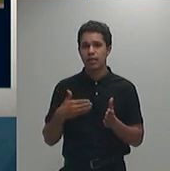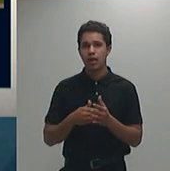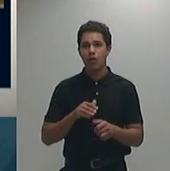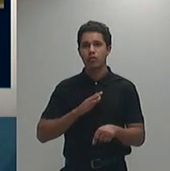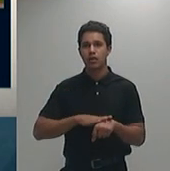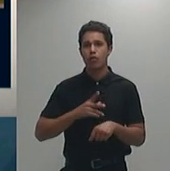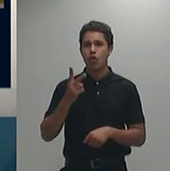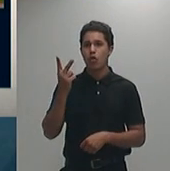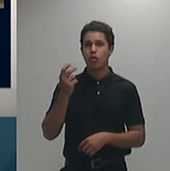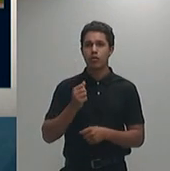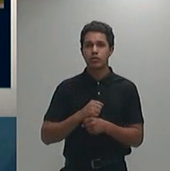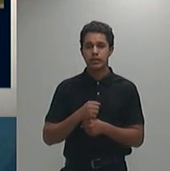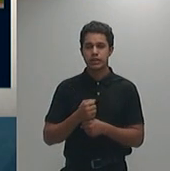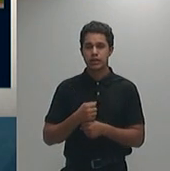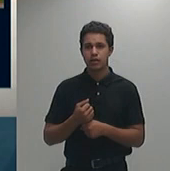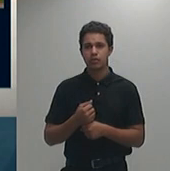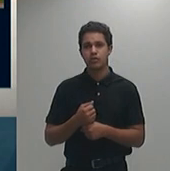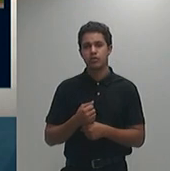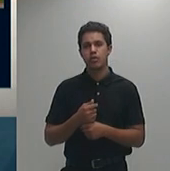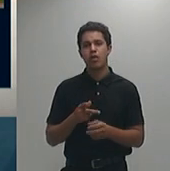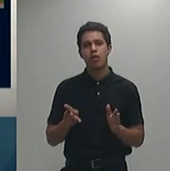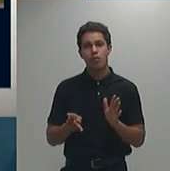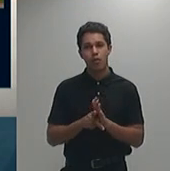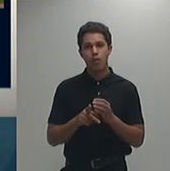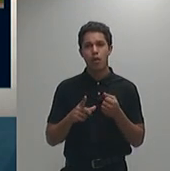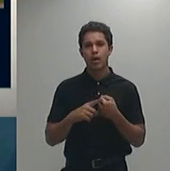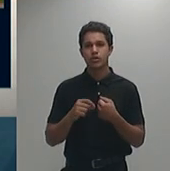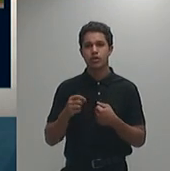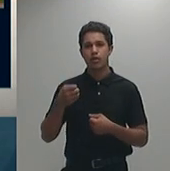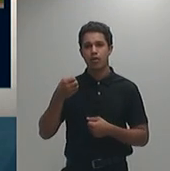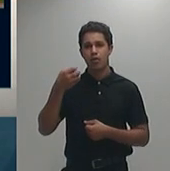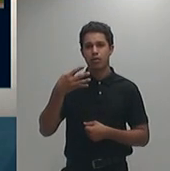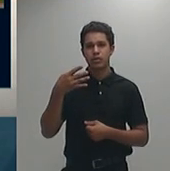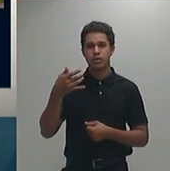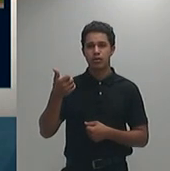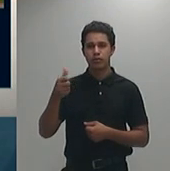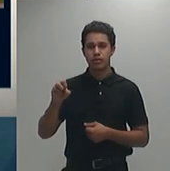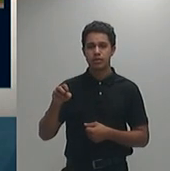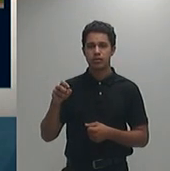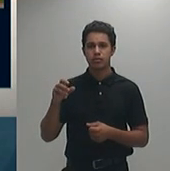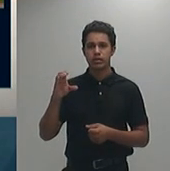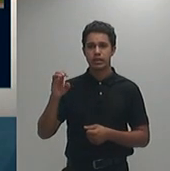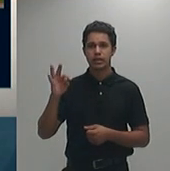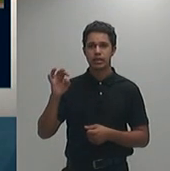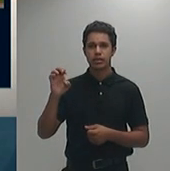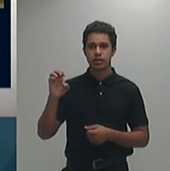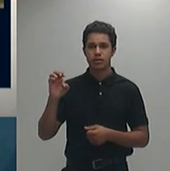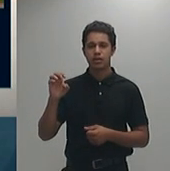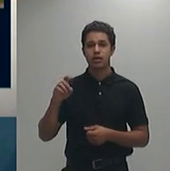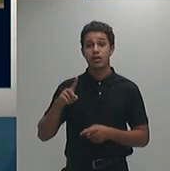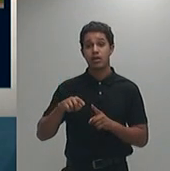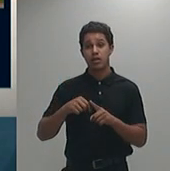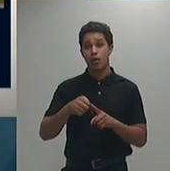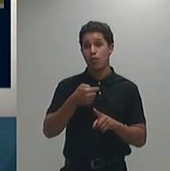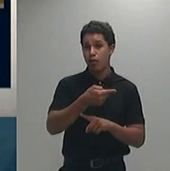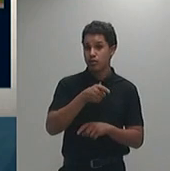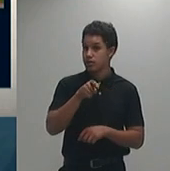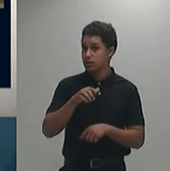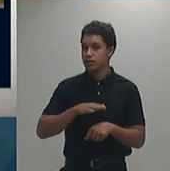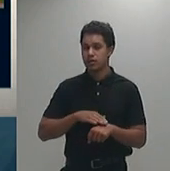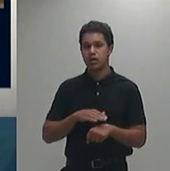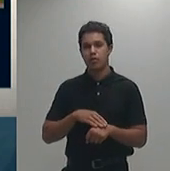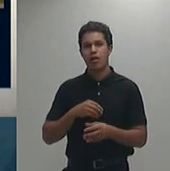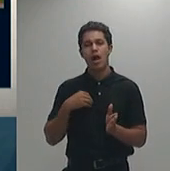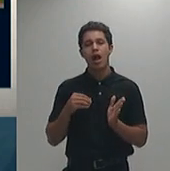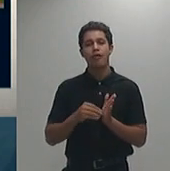anos disciplinado pelo artigo 495 do CPC após esta data a falta de citação